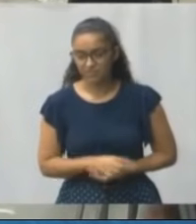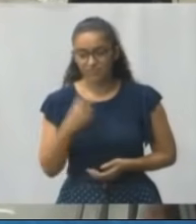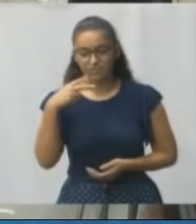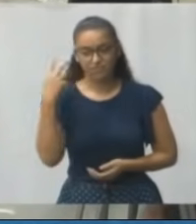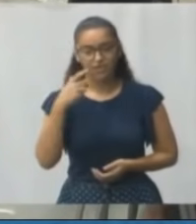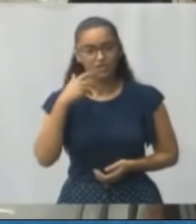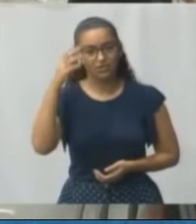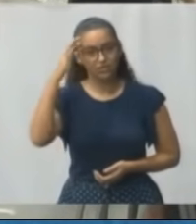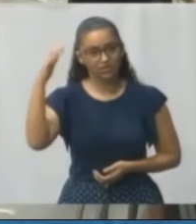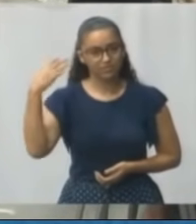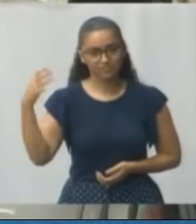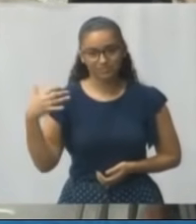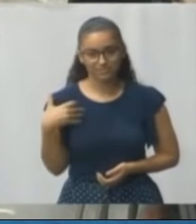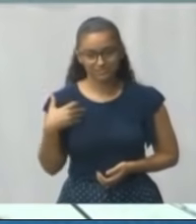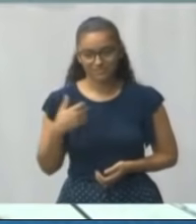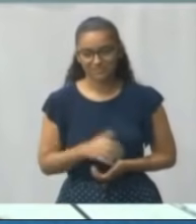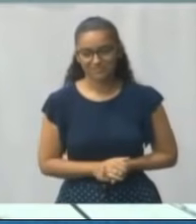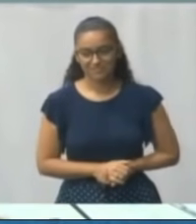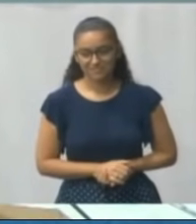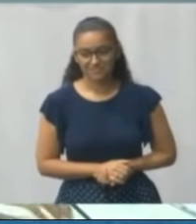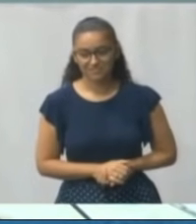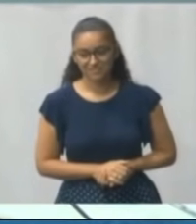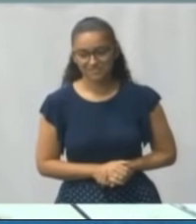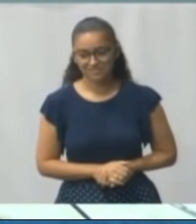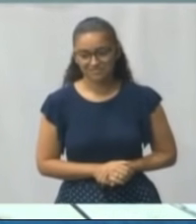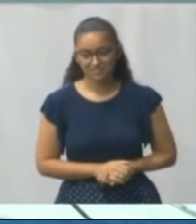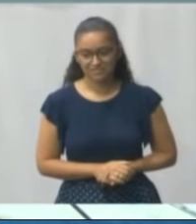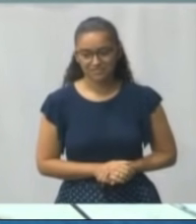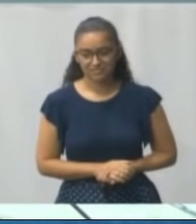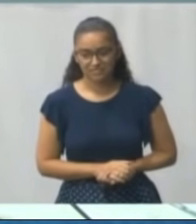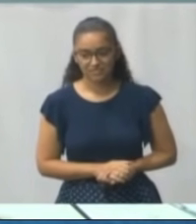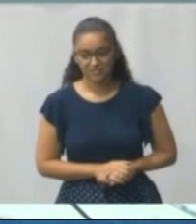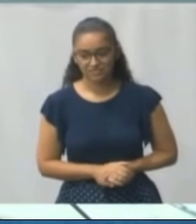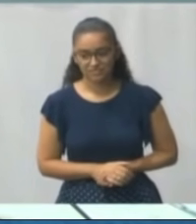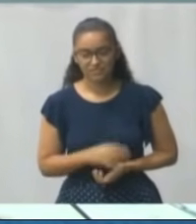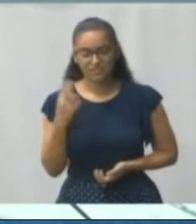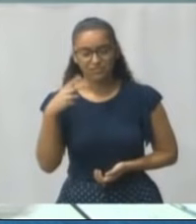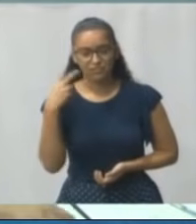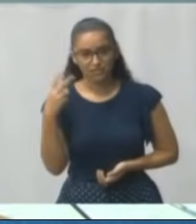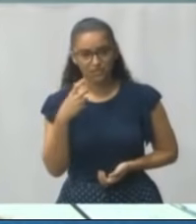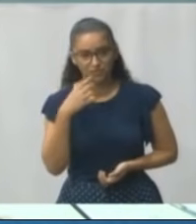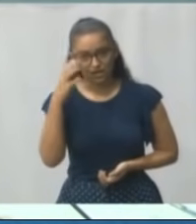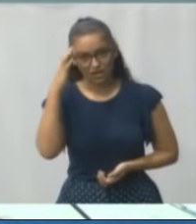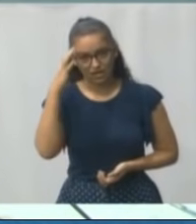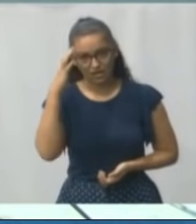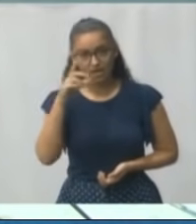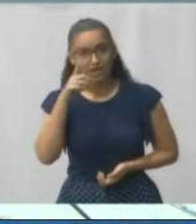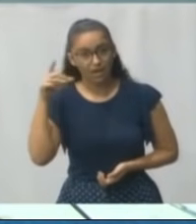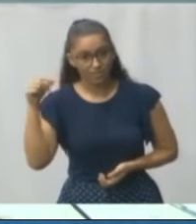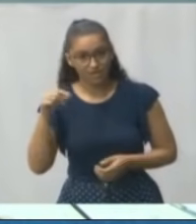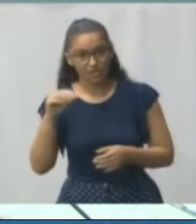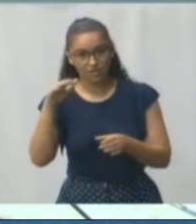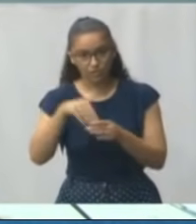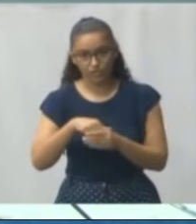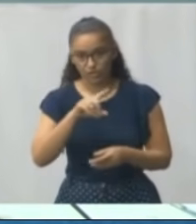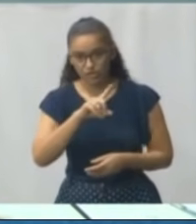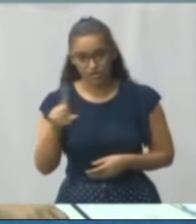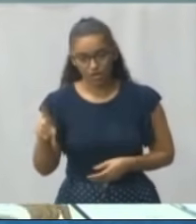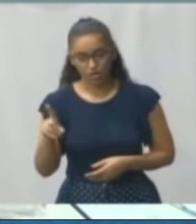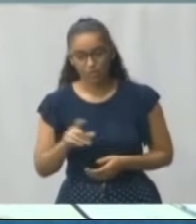Vereadora Camila Valadão. Não. Vereadores, vamos lá. Vereadora Camila Valadão. Não. Vereador